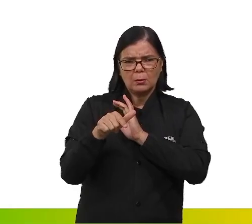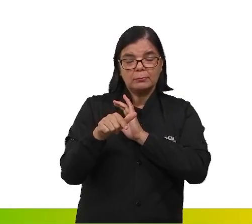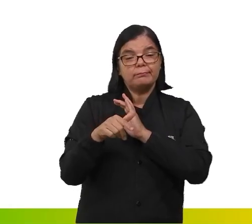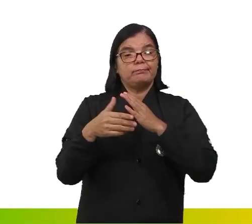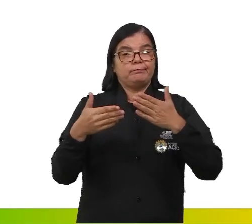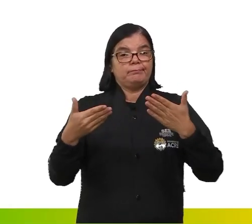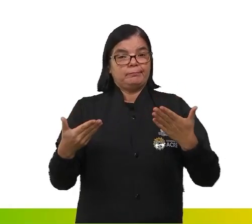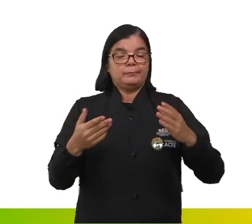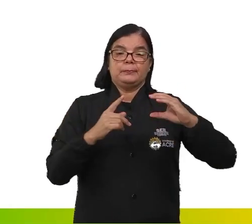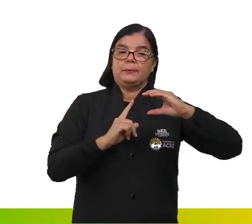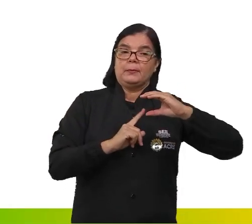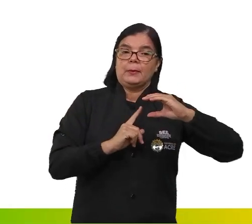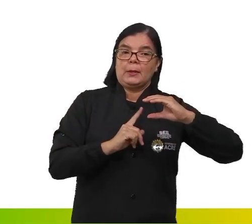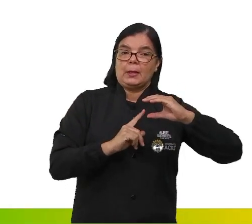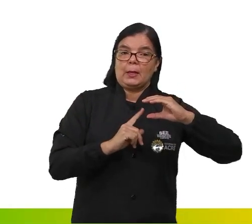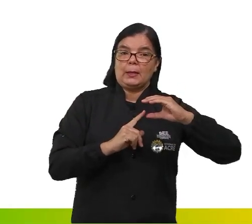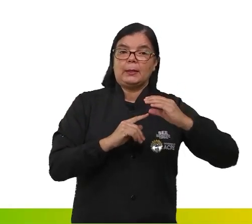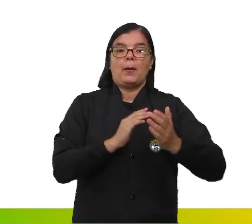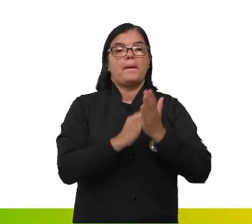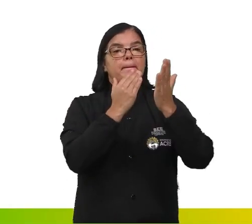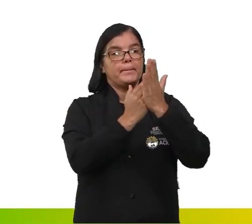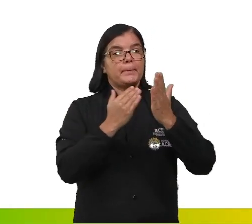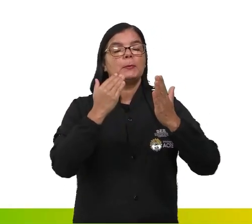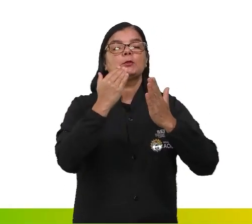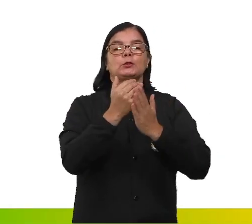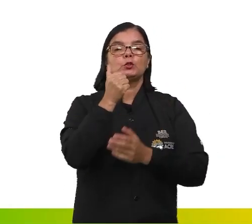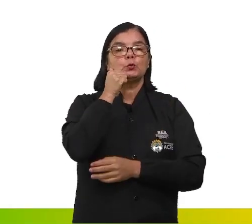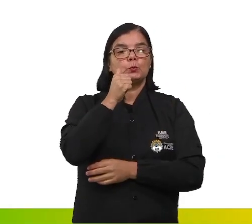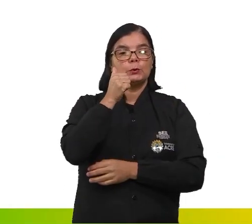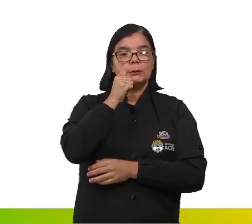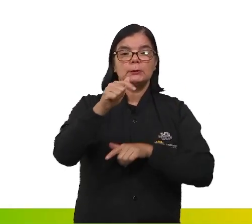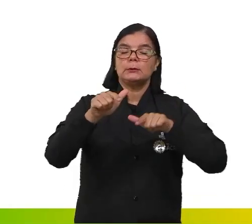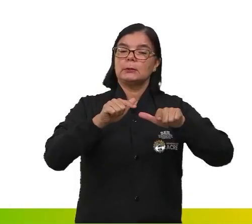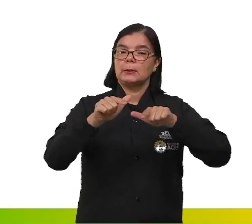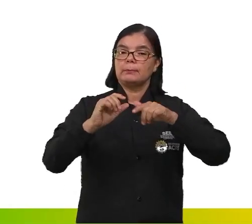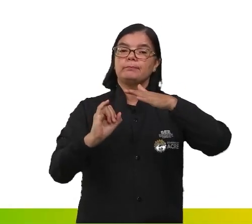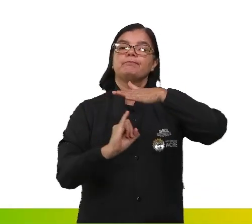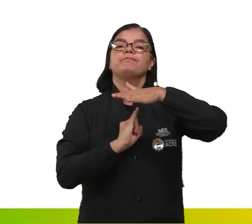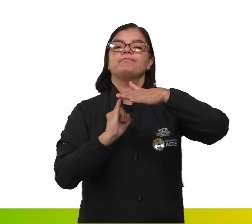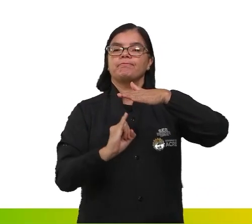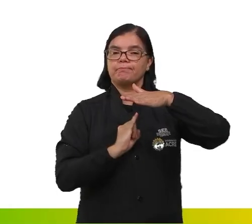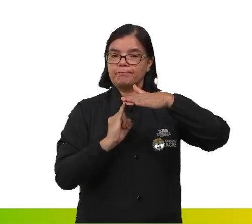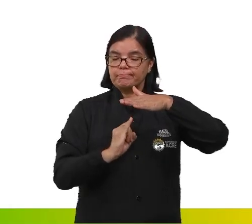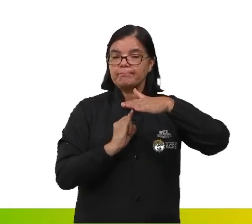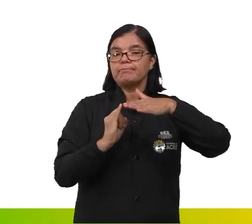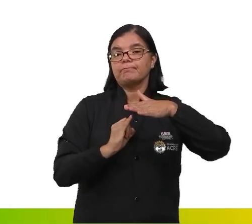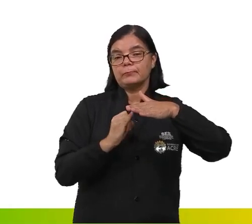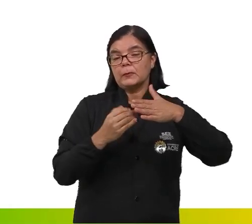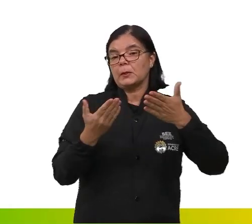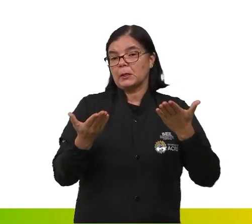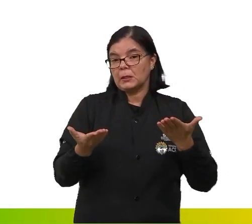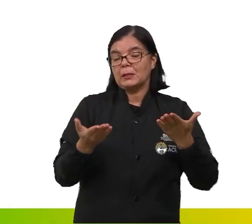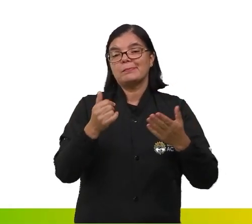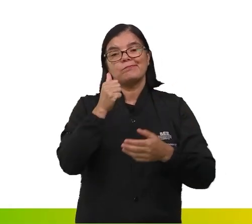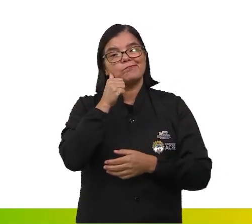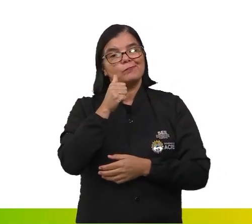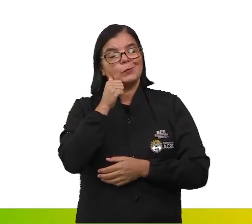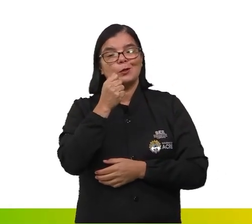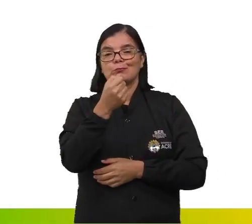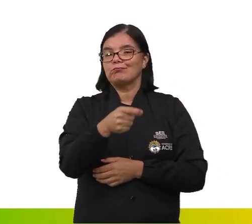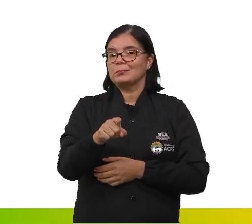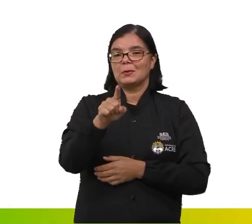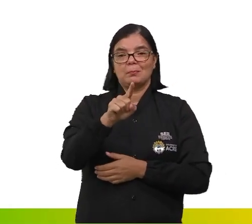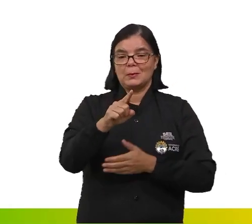Bom, letra C, maior proporção de mulheres em empregos informais. Quer dizer, a mulher não precisa